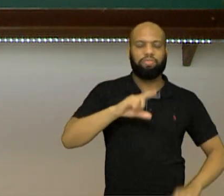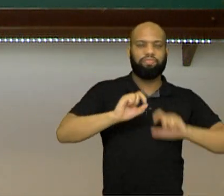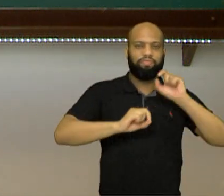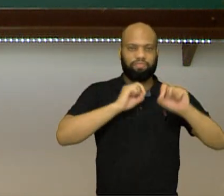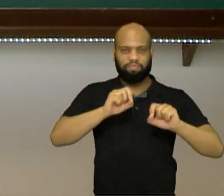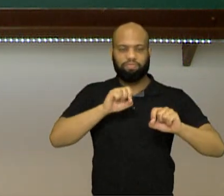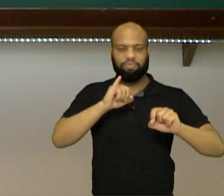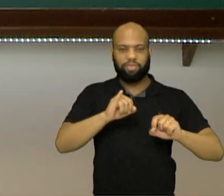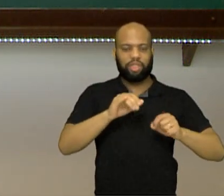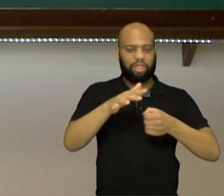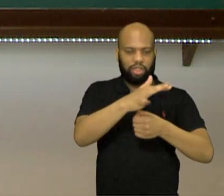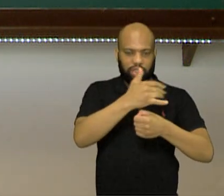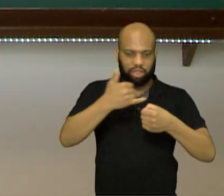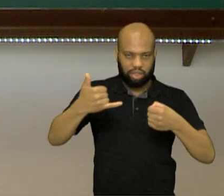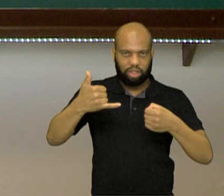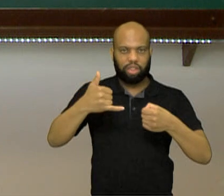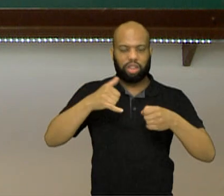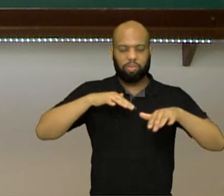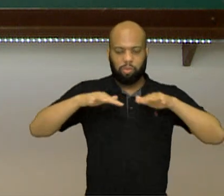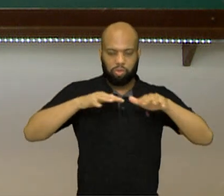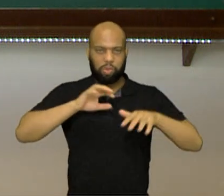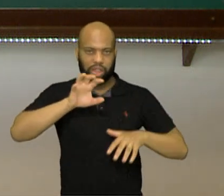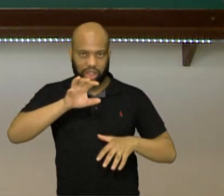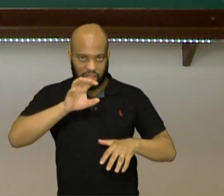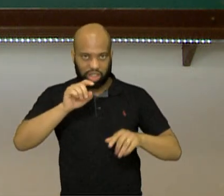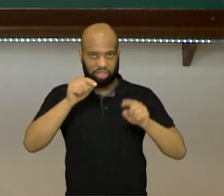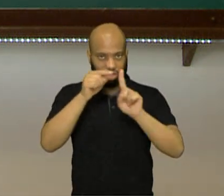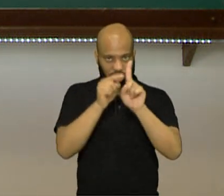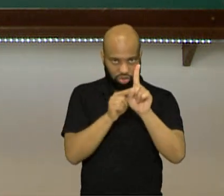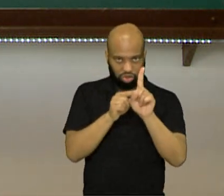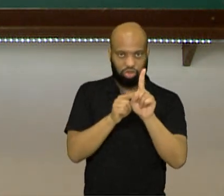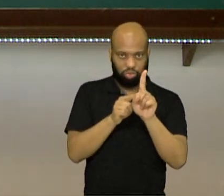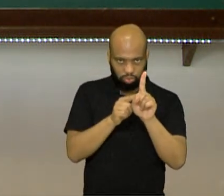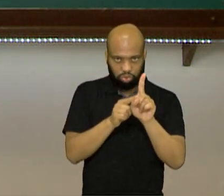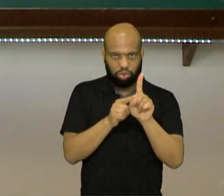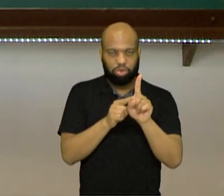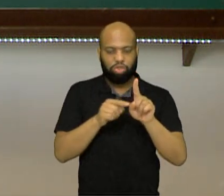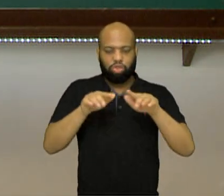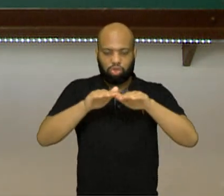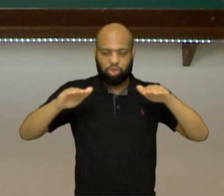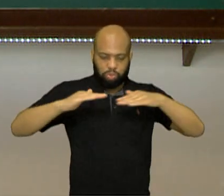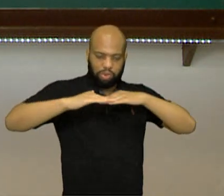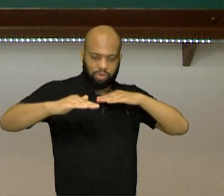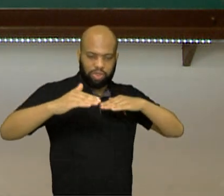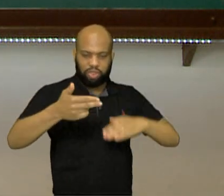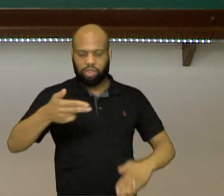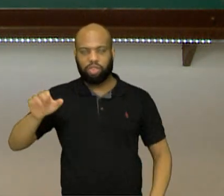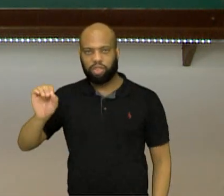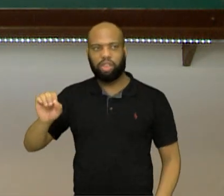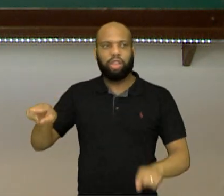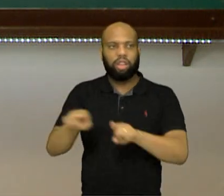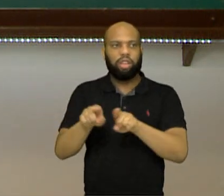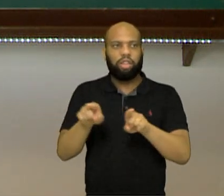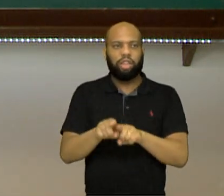superfície equipotencial, nesse contorno é zero, o trabalho. Vimos também que ao redor de uma carga pontual, as